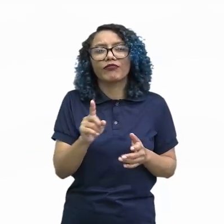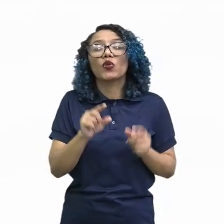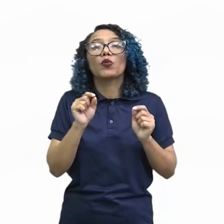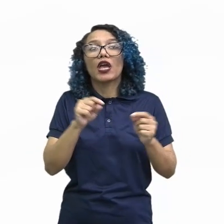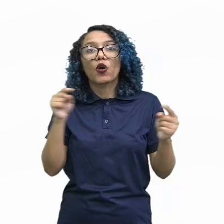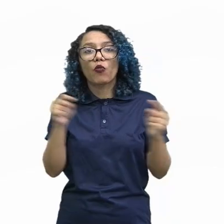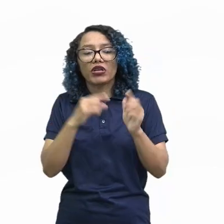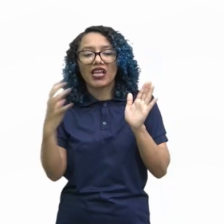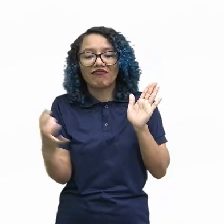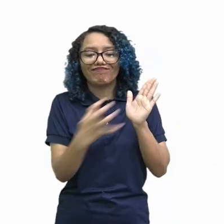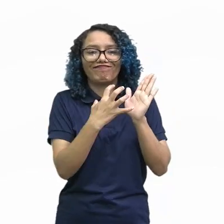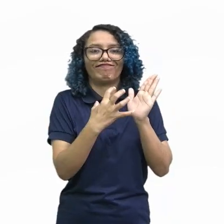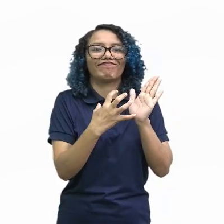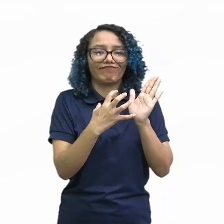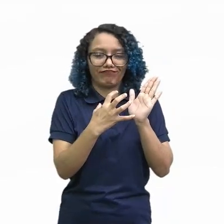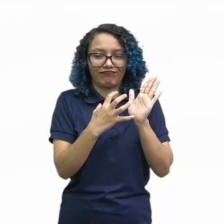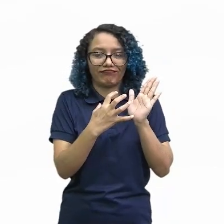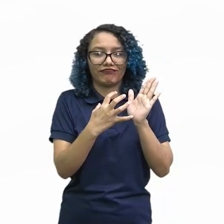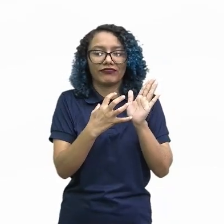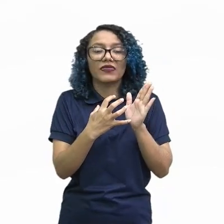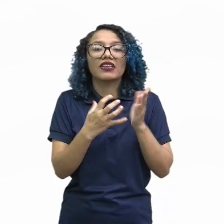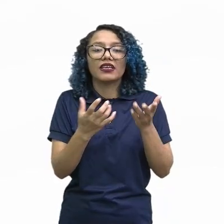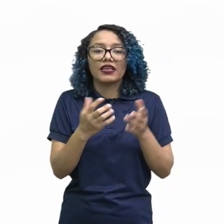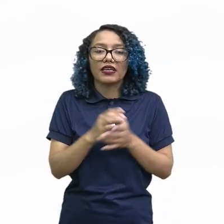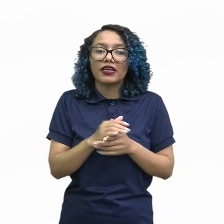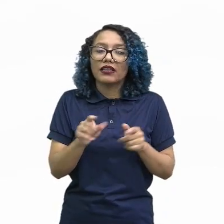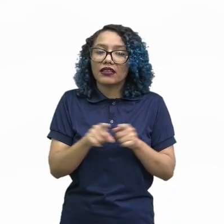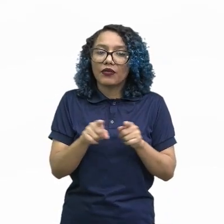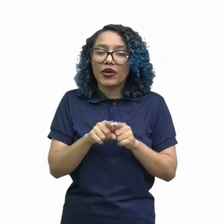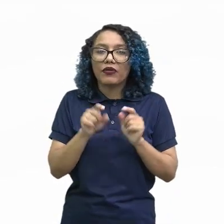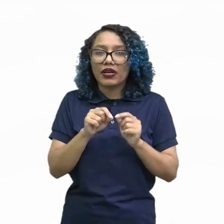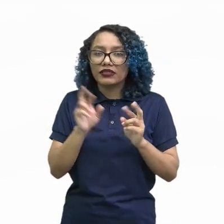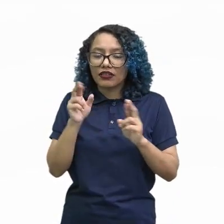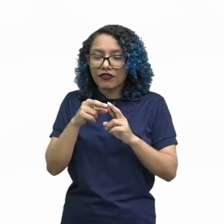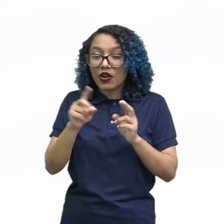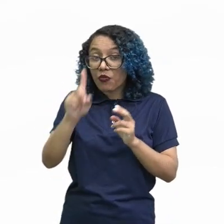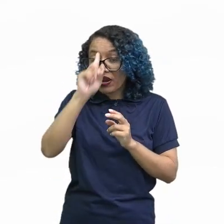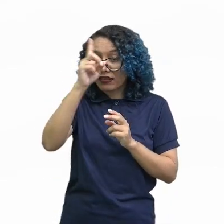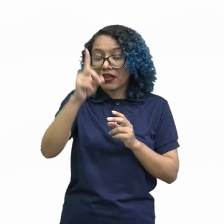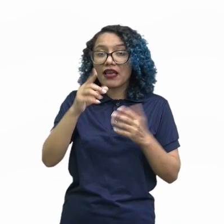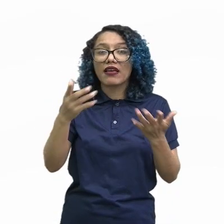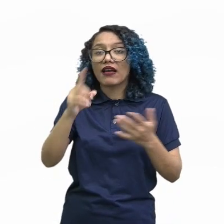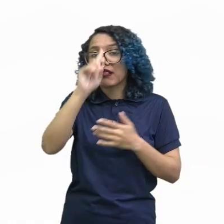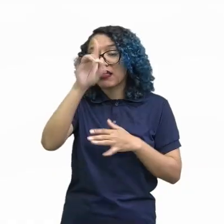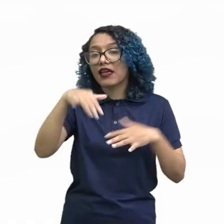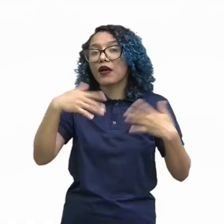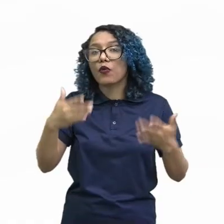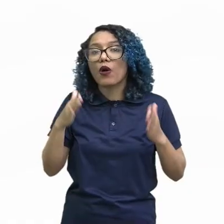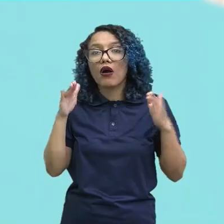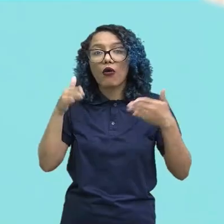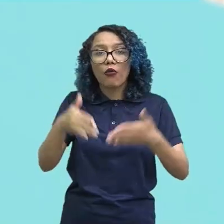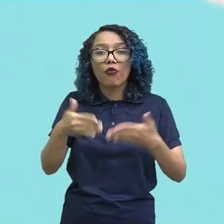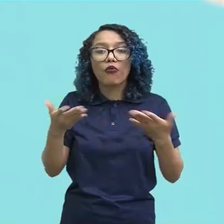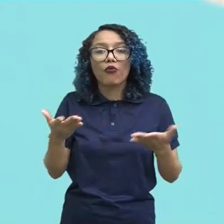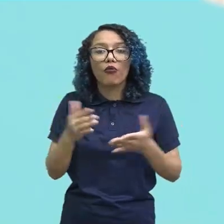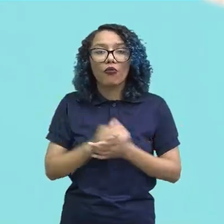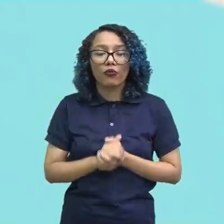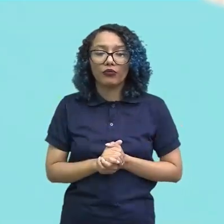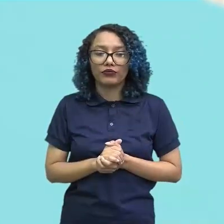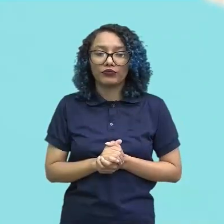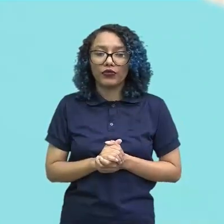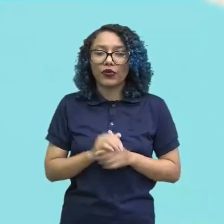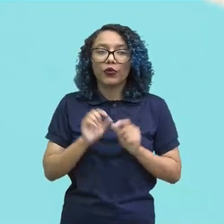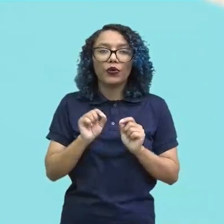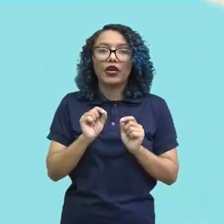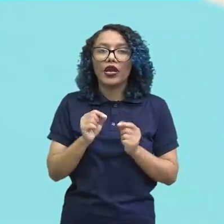do exagero. E eu enfatizo mais uma vez uma ideia aí com esse exagero. Qual ideia é enfatizada com esse exagero? Que o